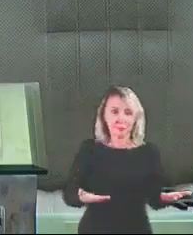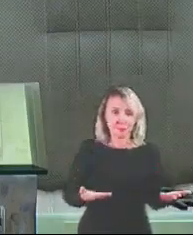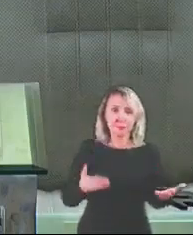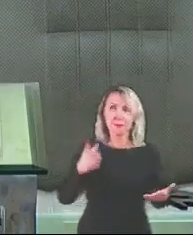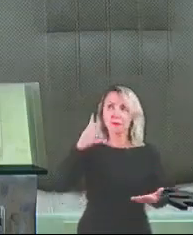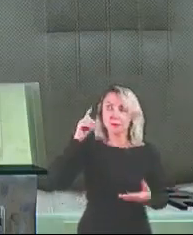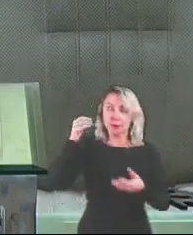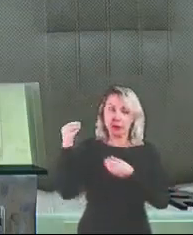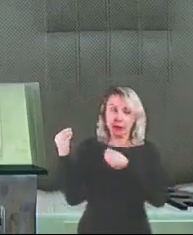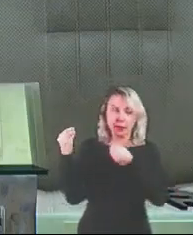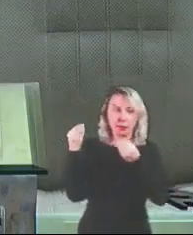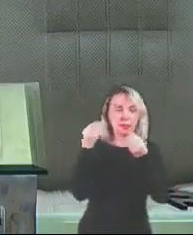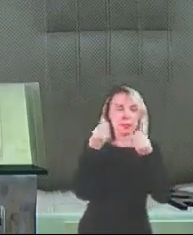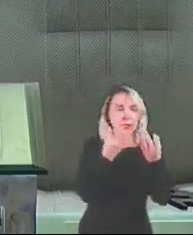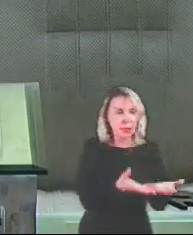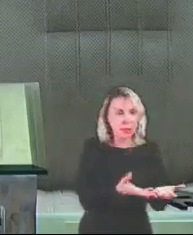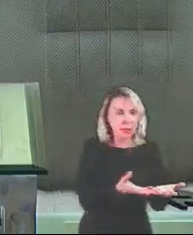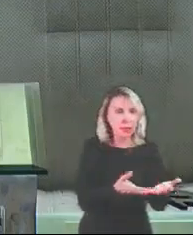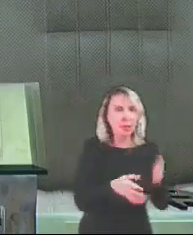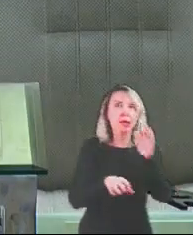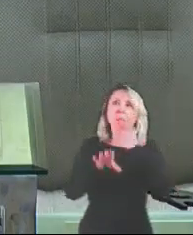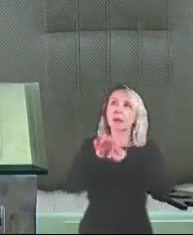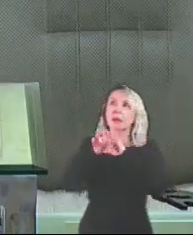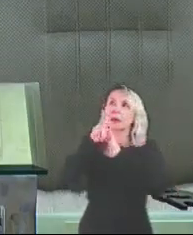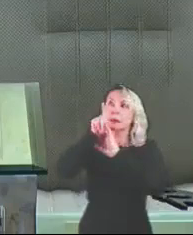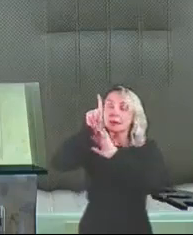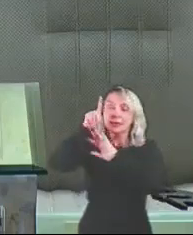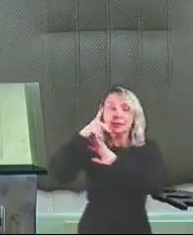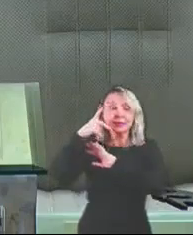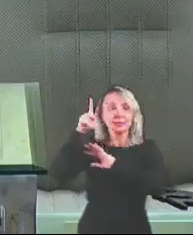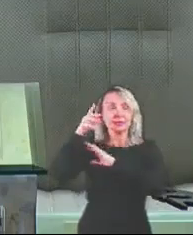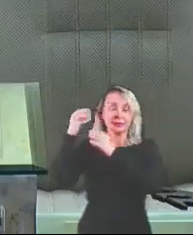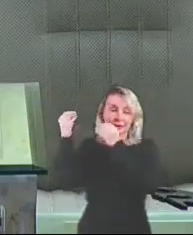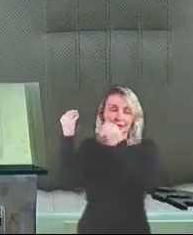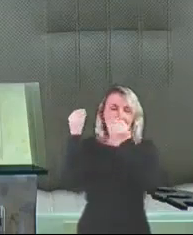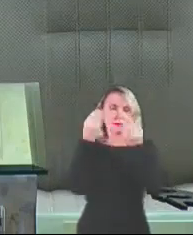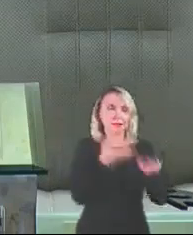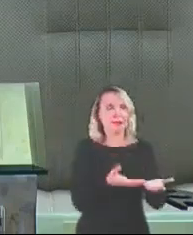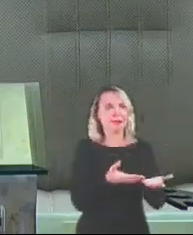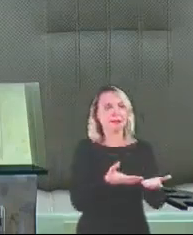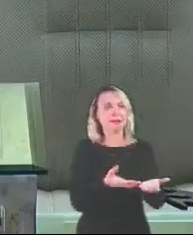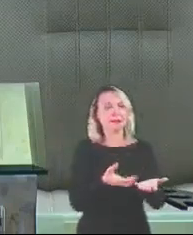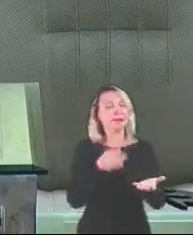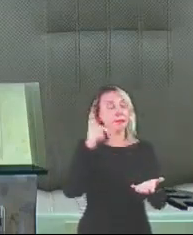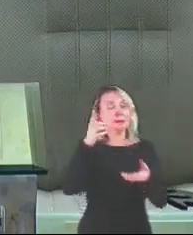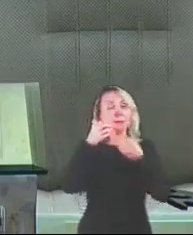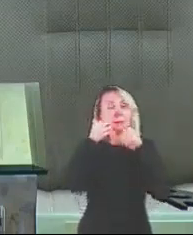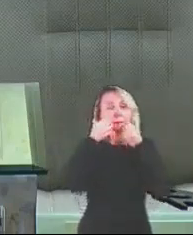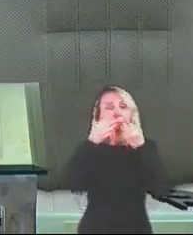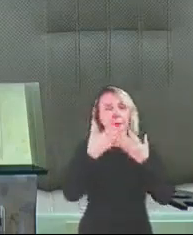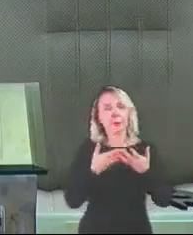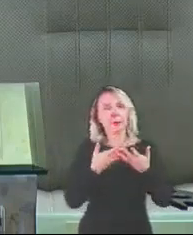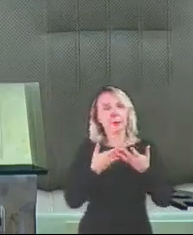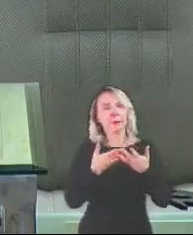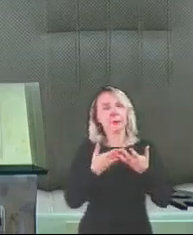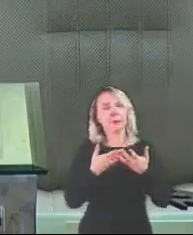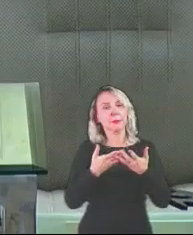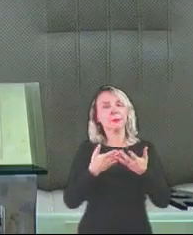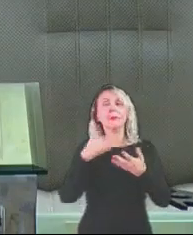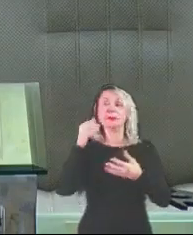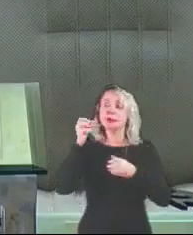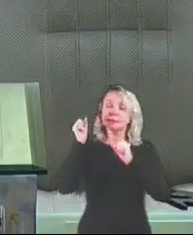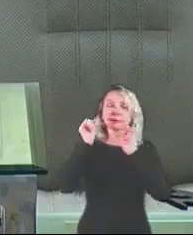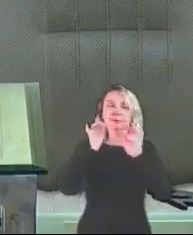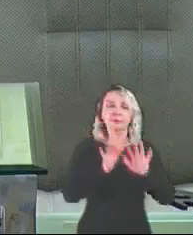de dar é de Deus, é Deus que dá, ele dá quem ele quer, ele é galardoador, Ele proporciona as bênçãos infindas.